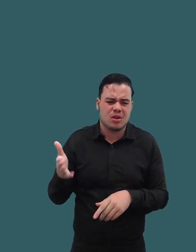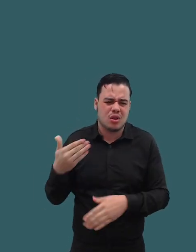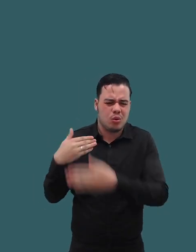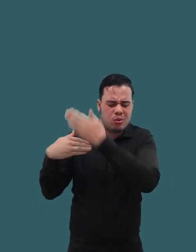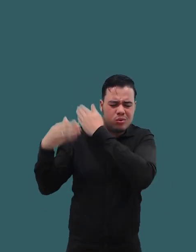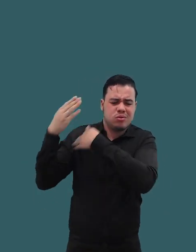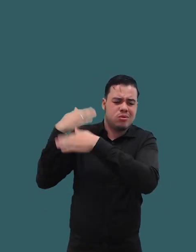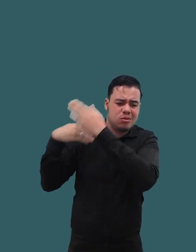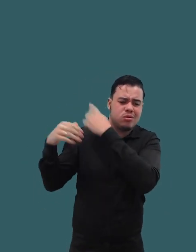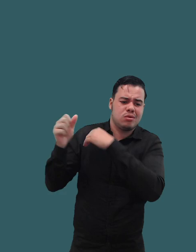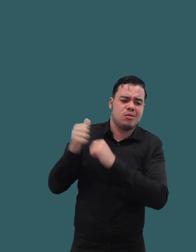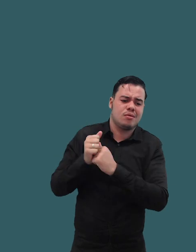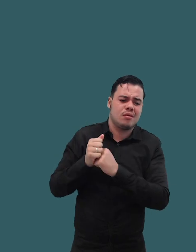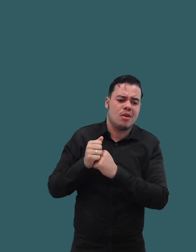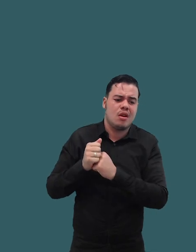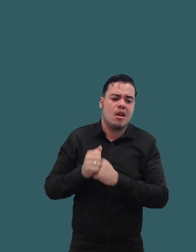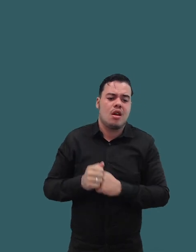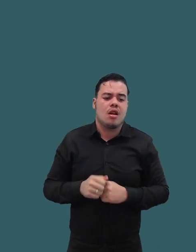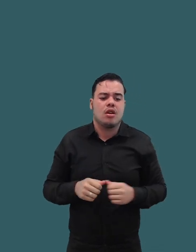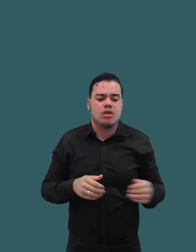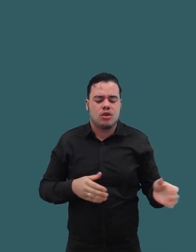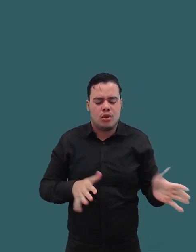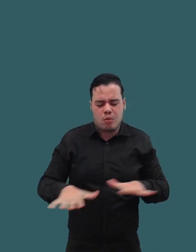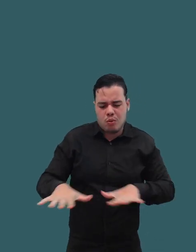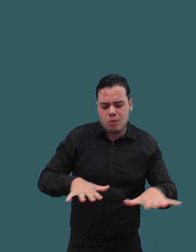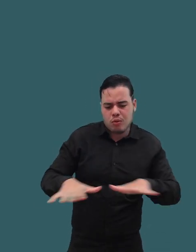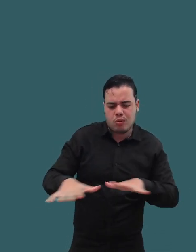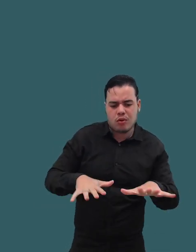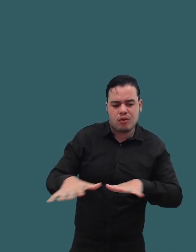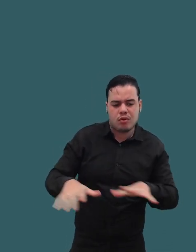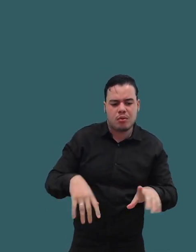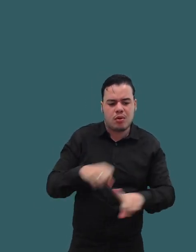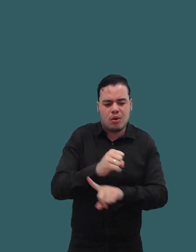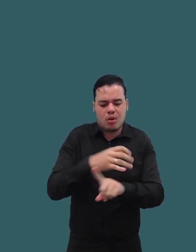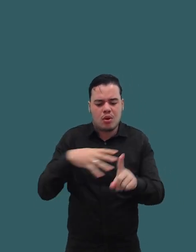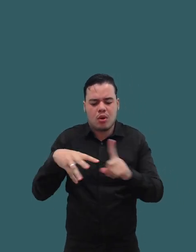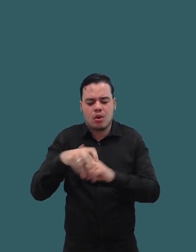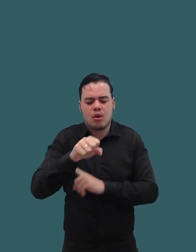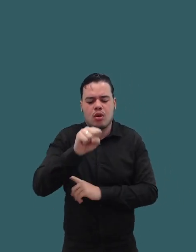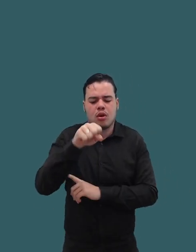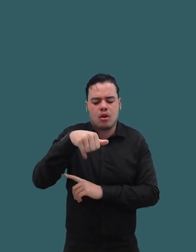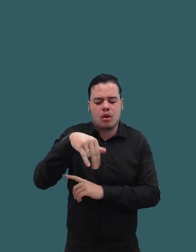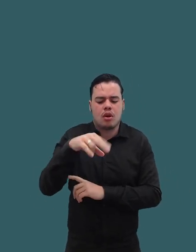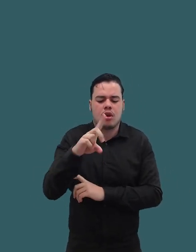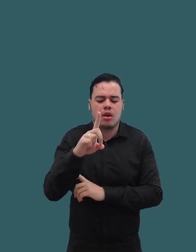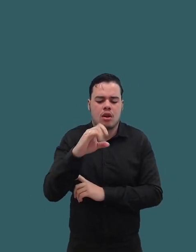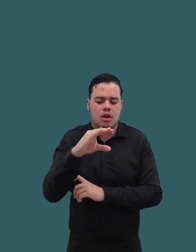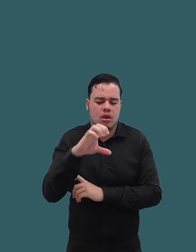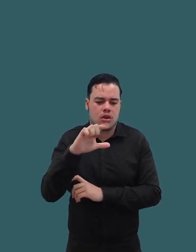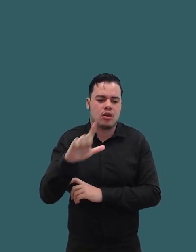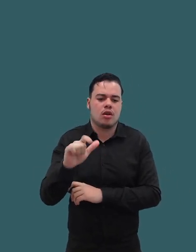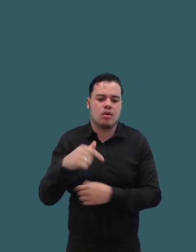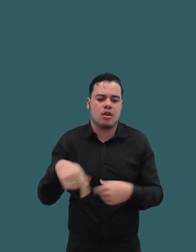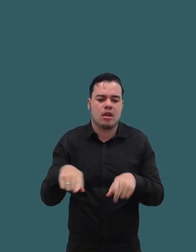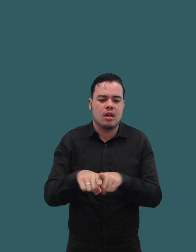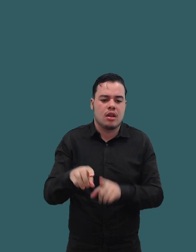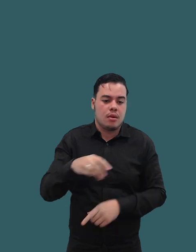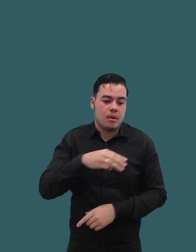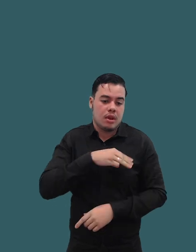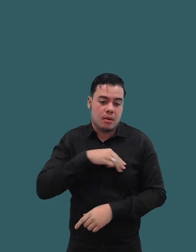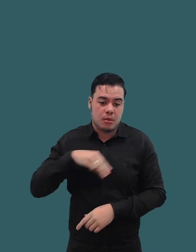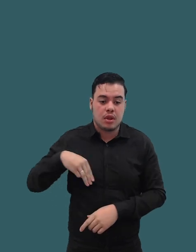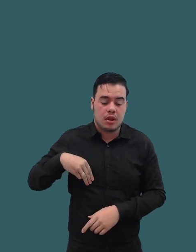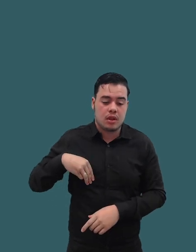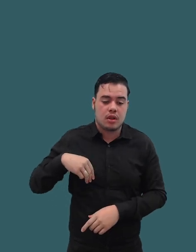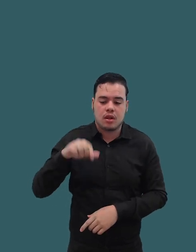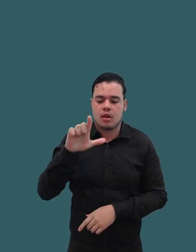como a CONTAG durante muitos anos e sei da importância do seu compromisso e da nossa ministra também,